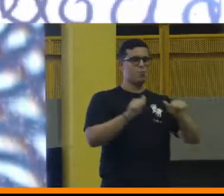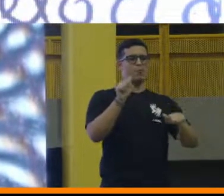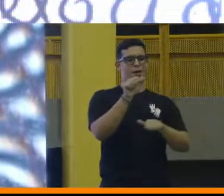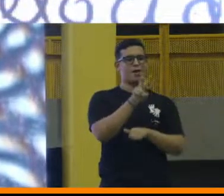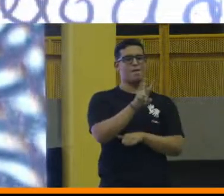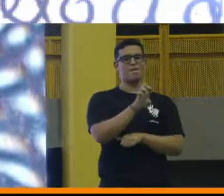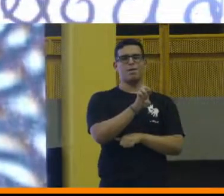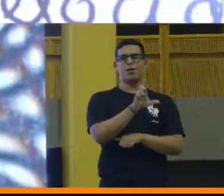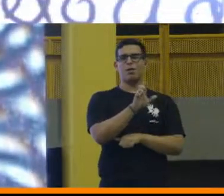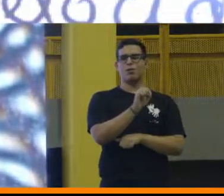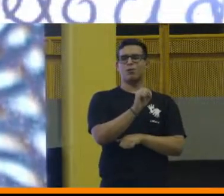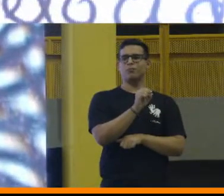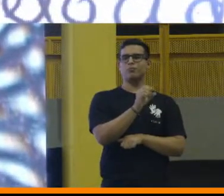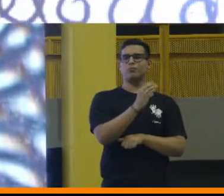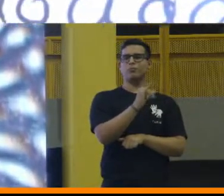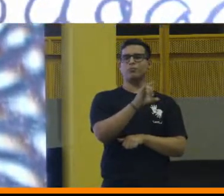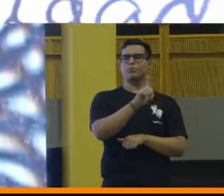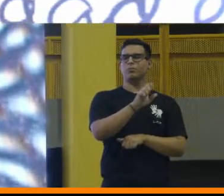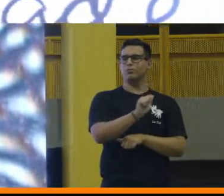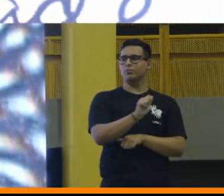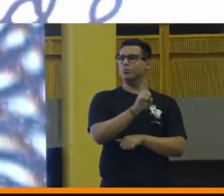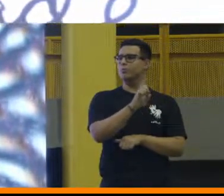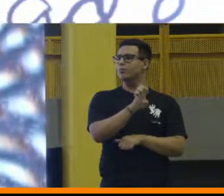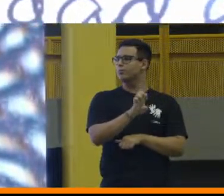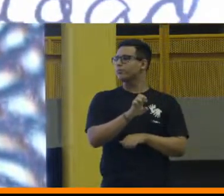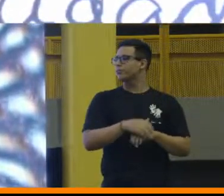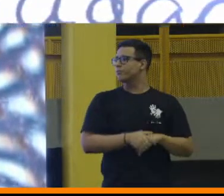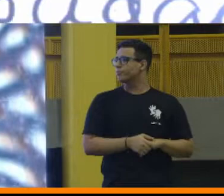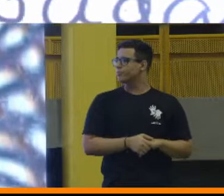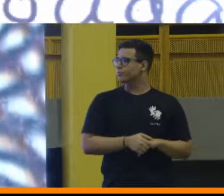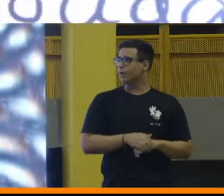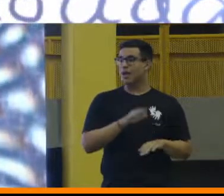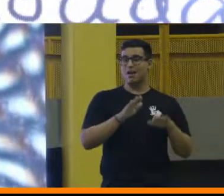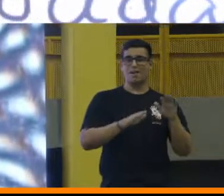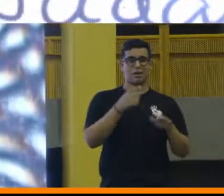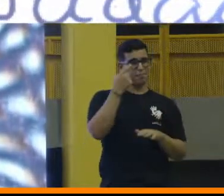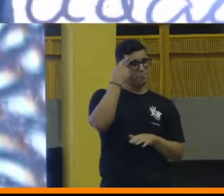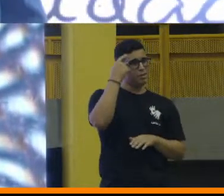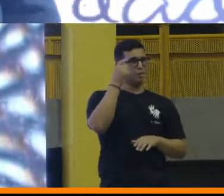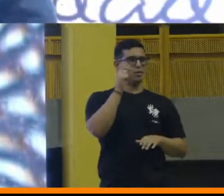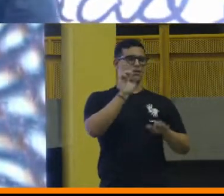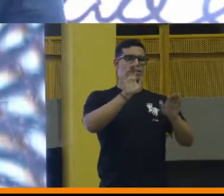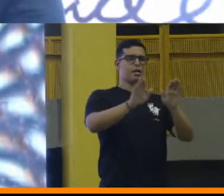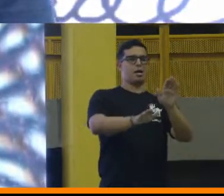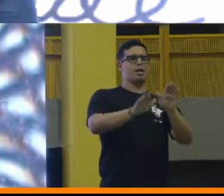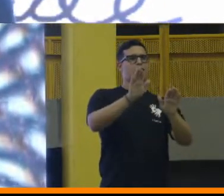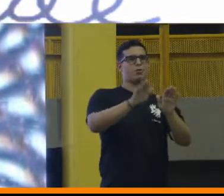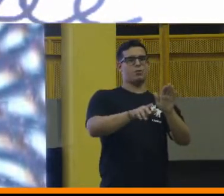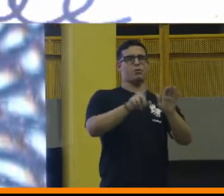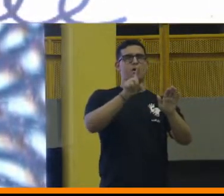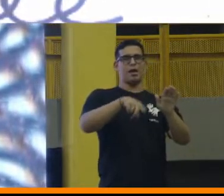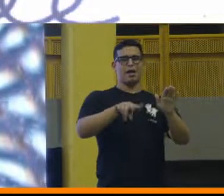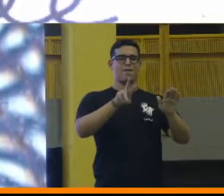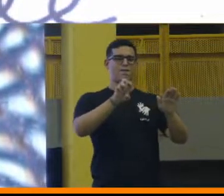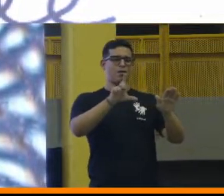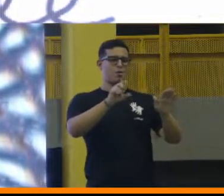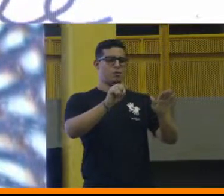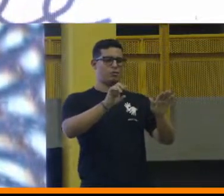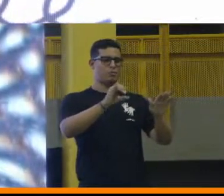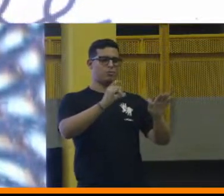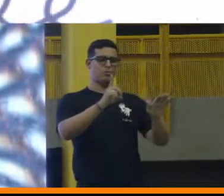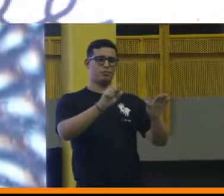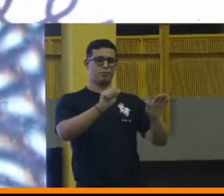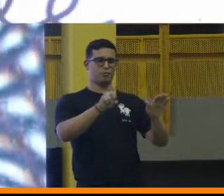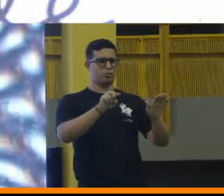muda de velocidade. Às vezes o pessoal pensa que o acelerador é a velocidade. Não,